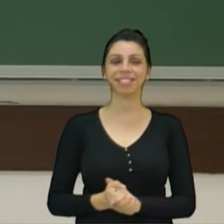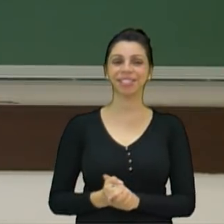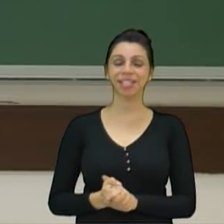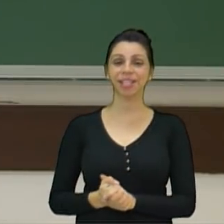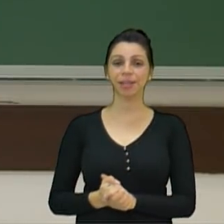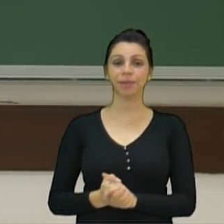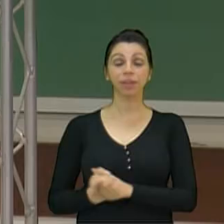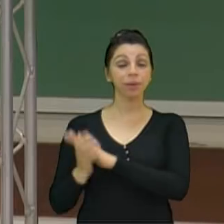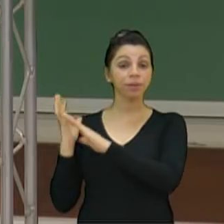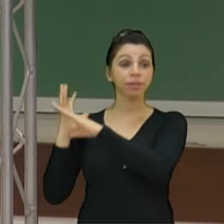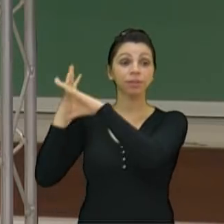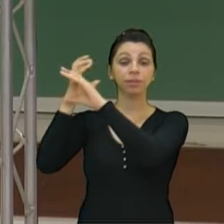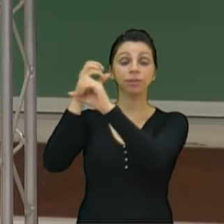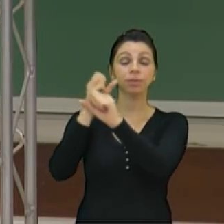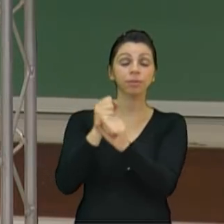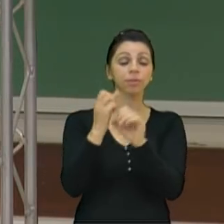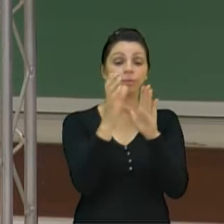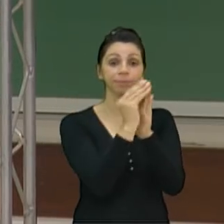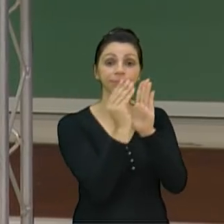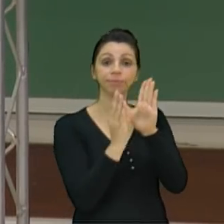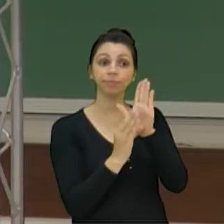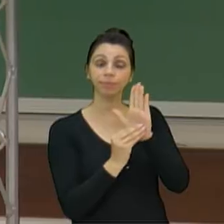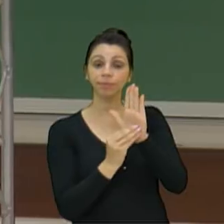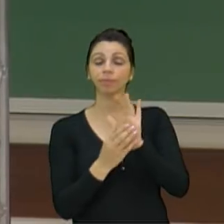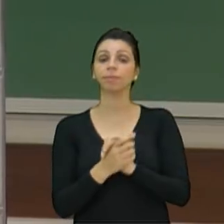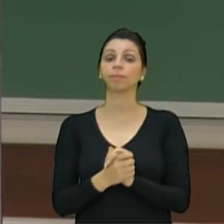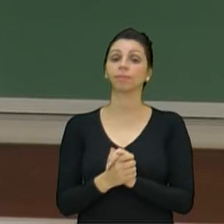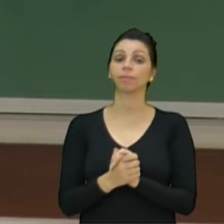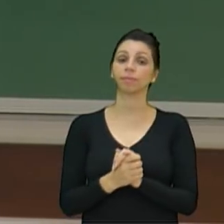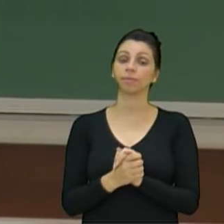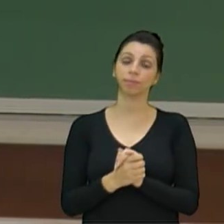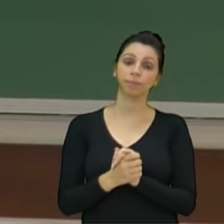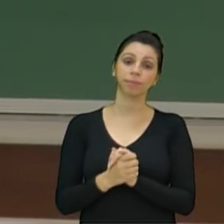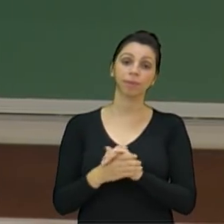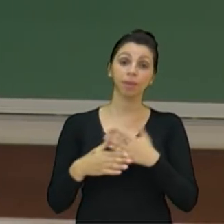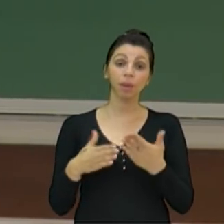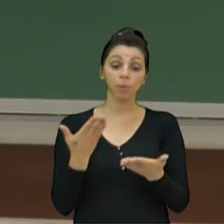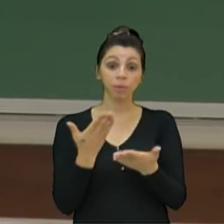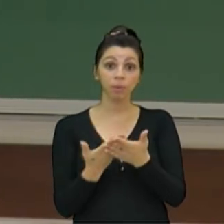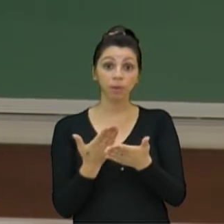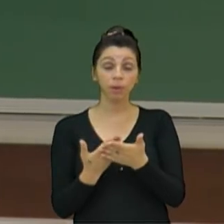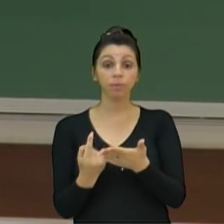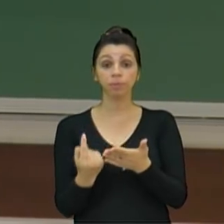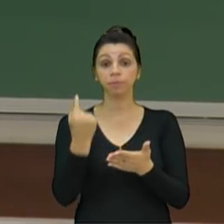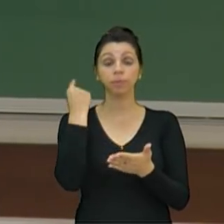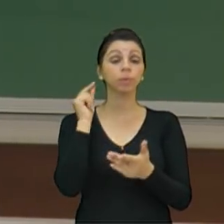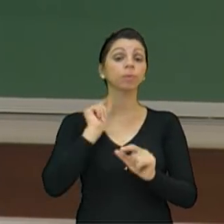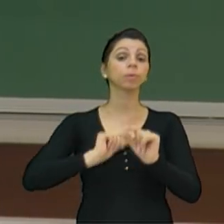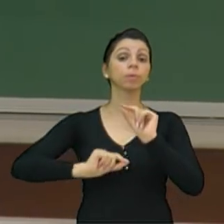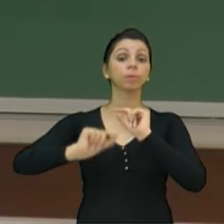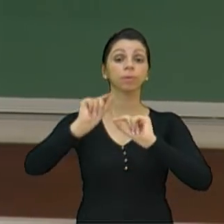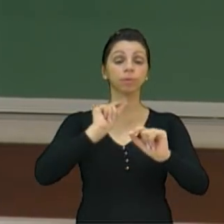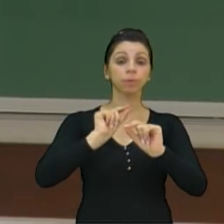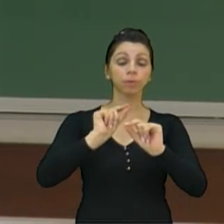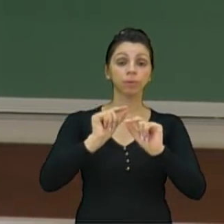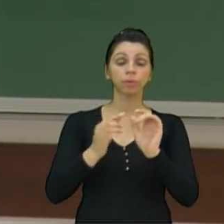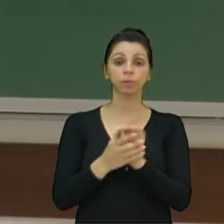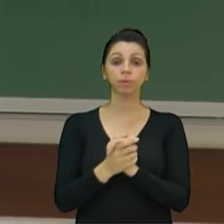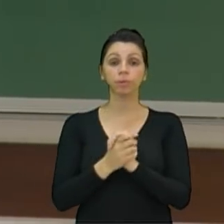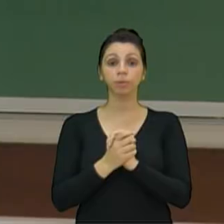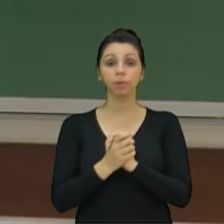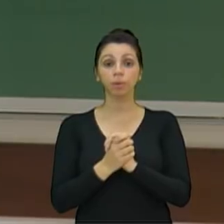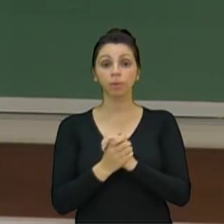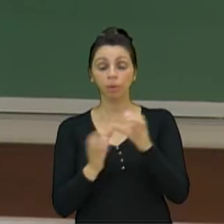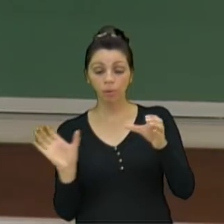Retomando, então, os nossos conteúdos, nas nossas aulas passadas, nós trabalhamos os componentes